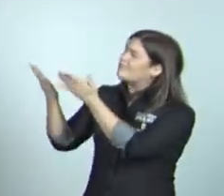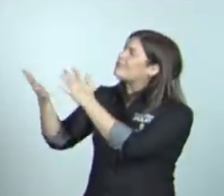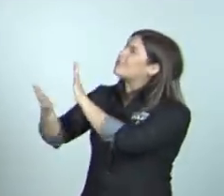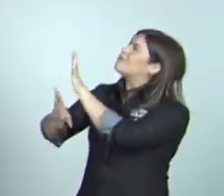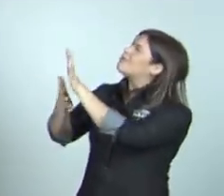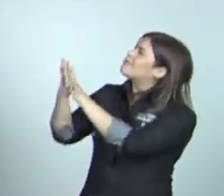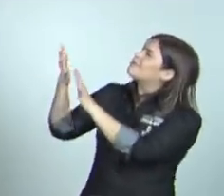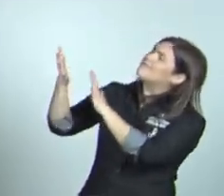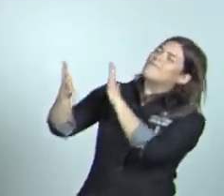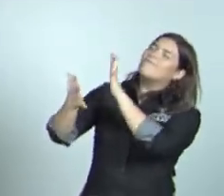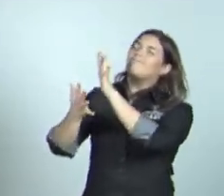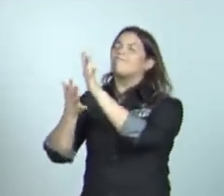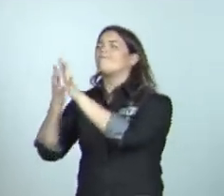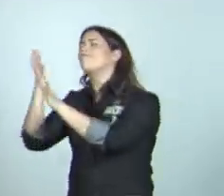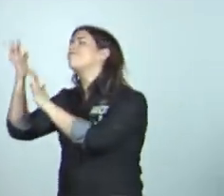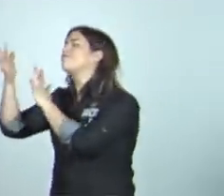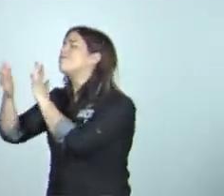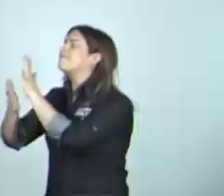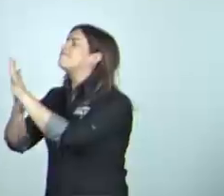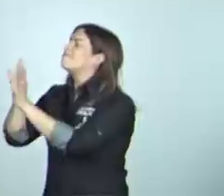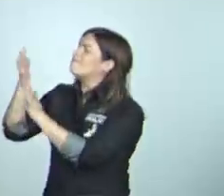seja o louvor